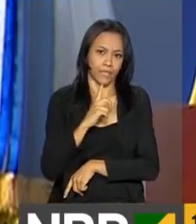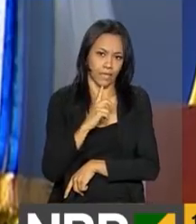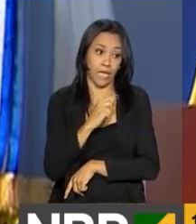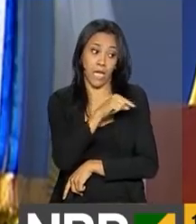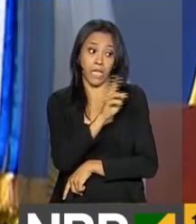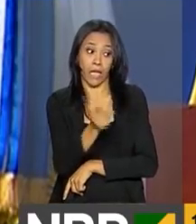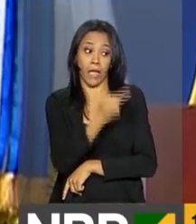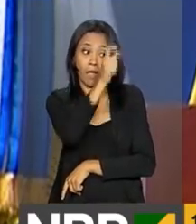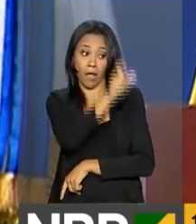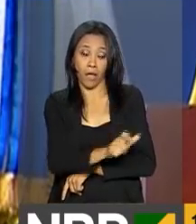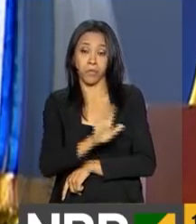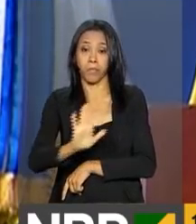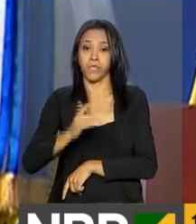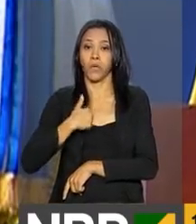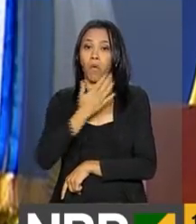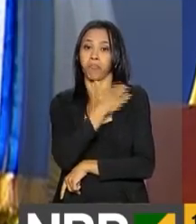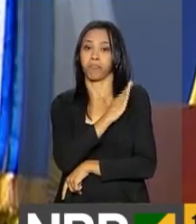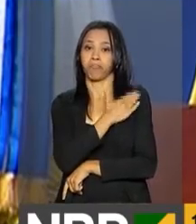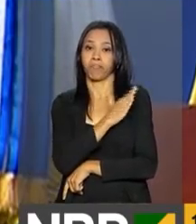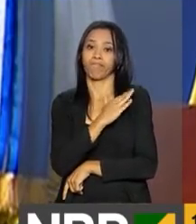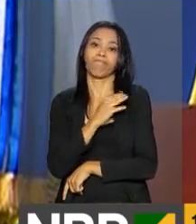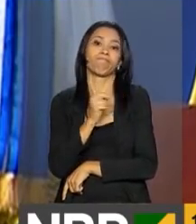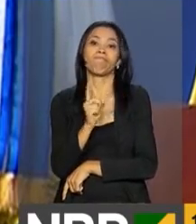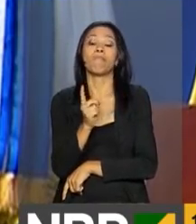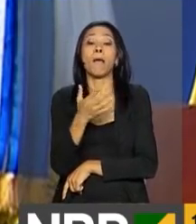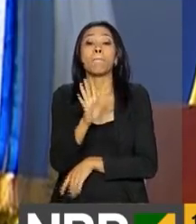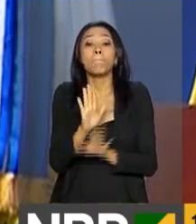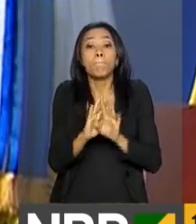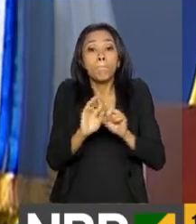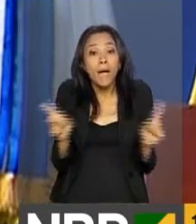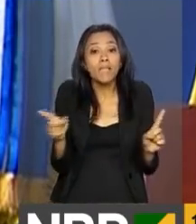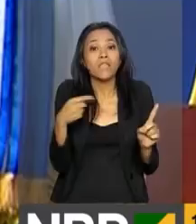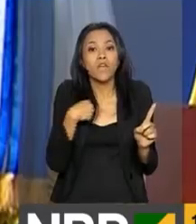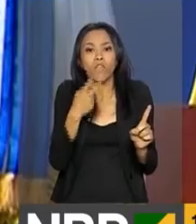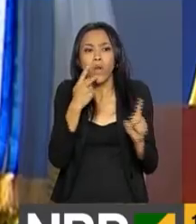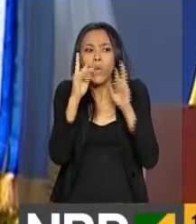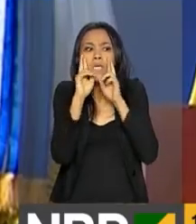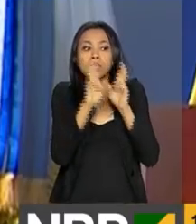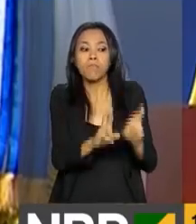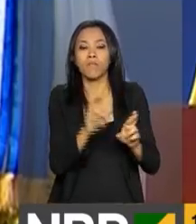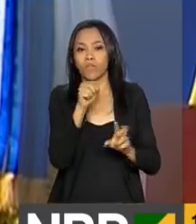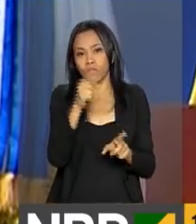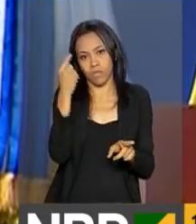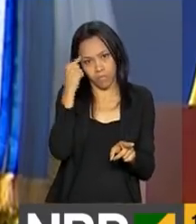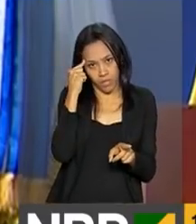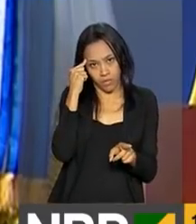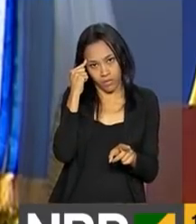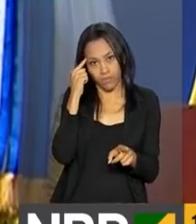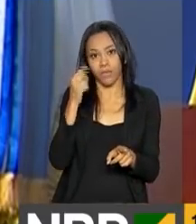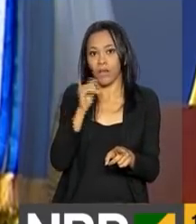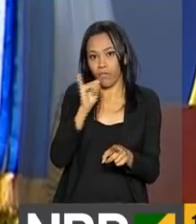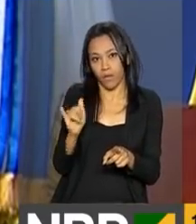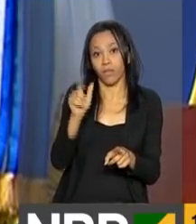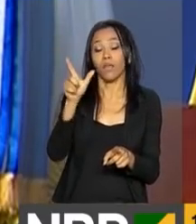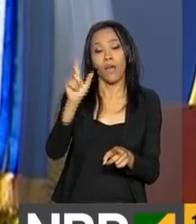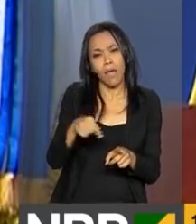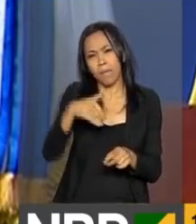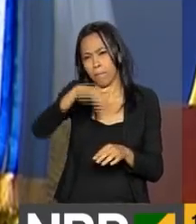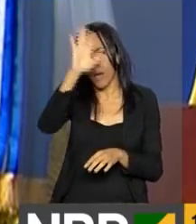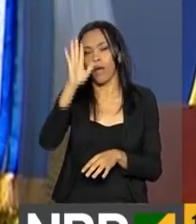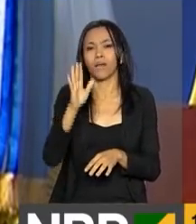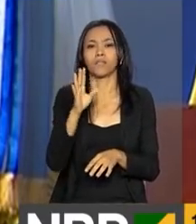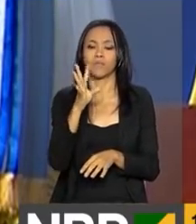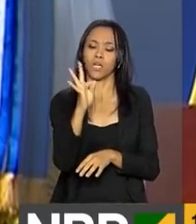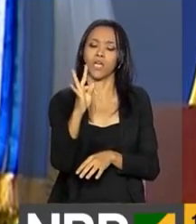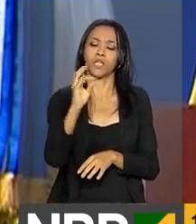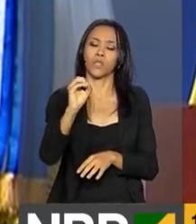tolero, eu admito. Lá nós usamos a palavra respeito. Eu respeito o que você pensa. Portanto, é mais do que tolerar, já que ela